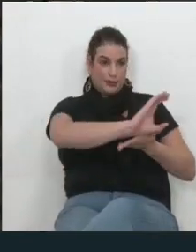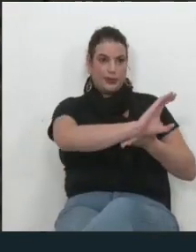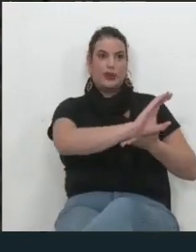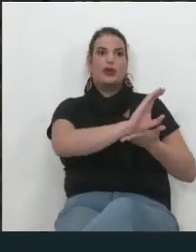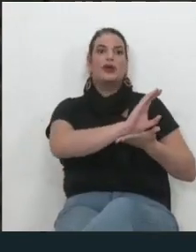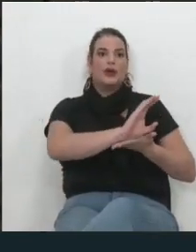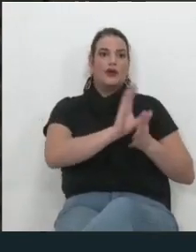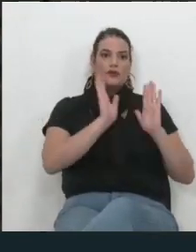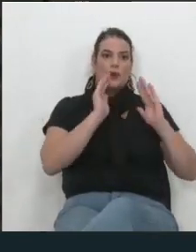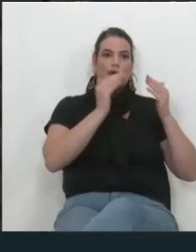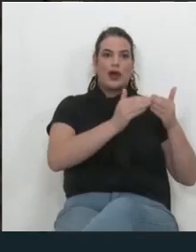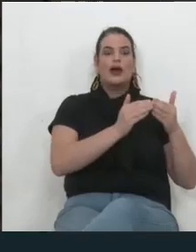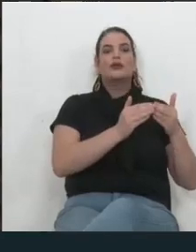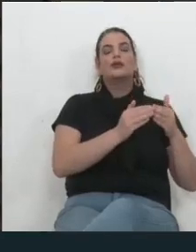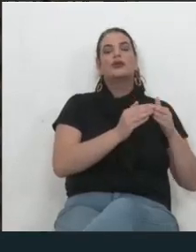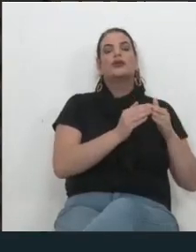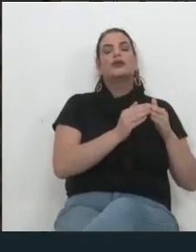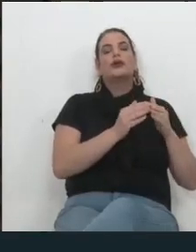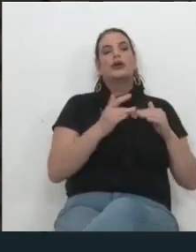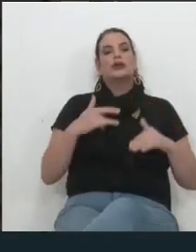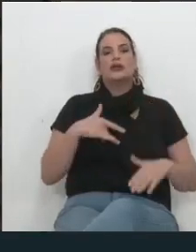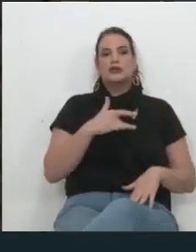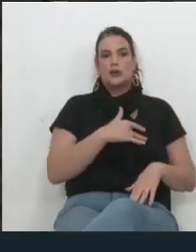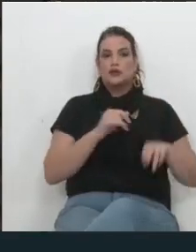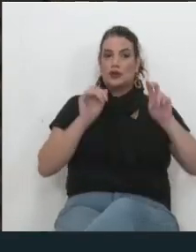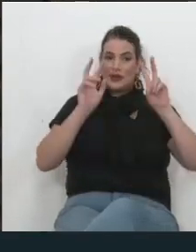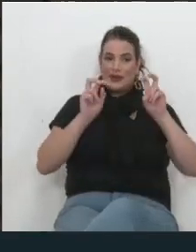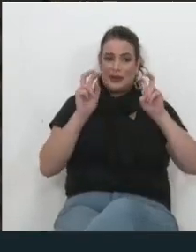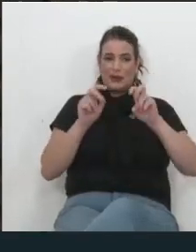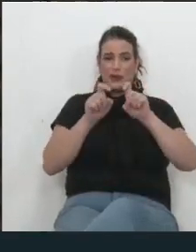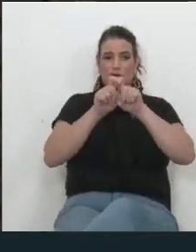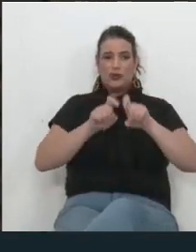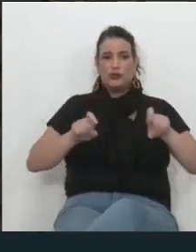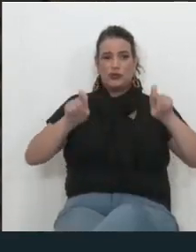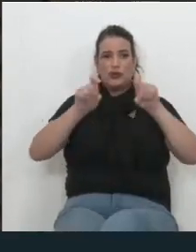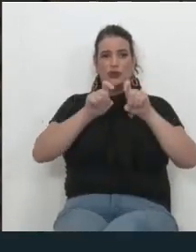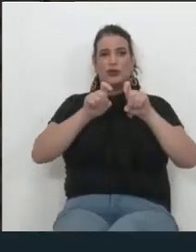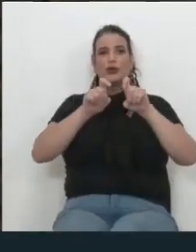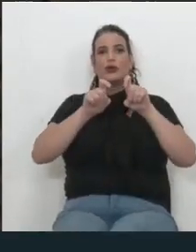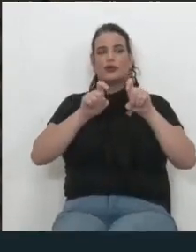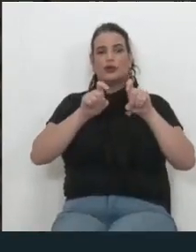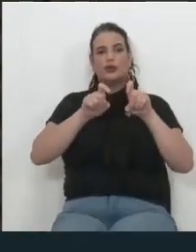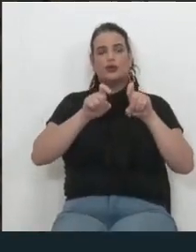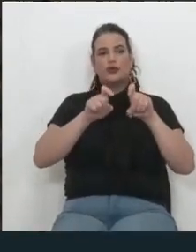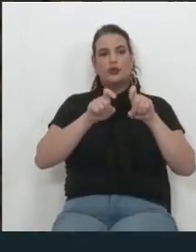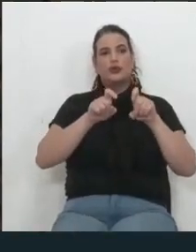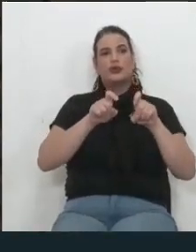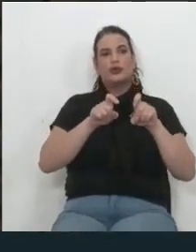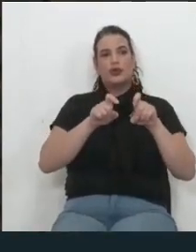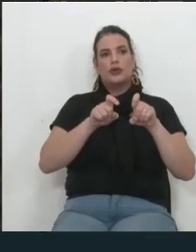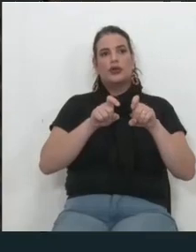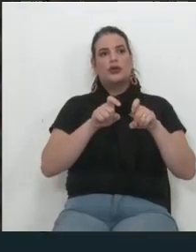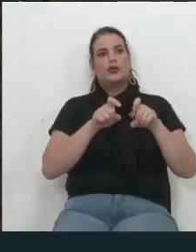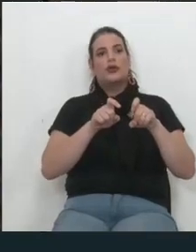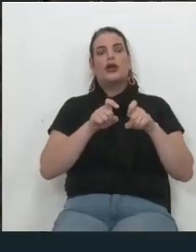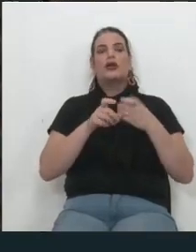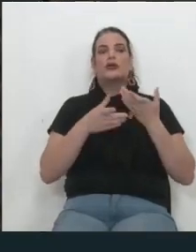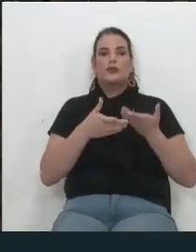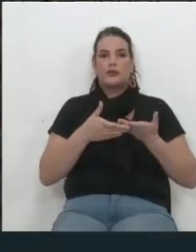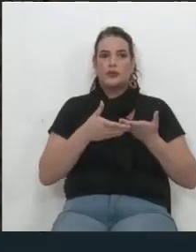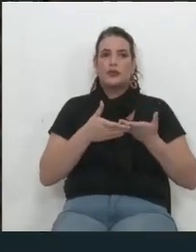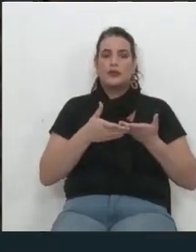a questão de ginecologista nas unidades básicas de saúde